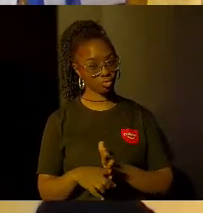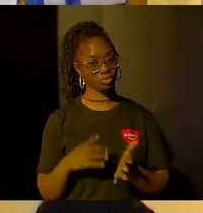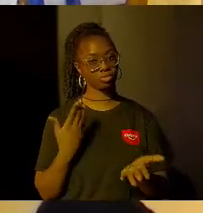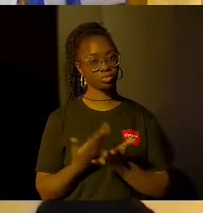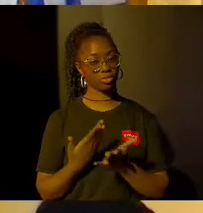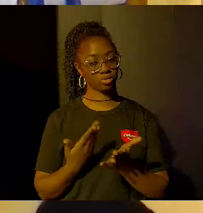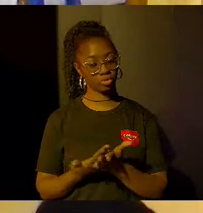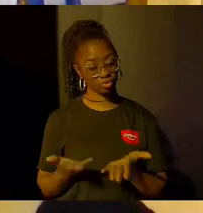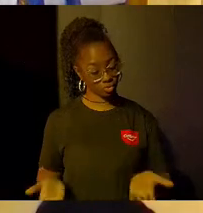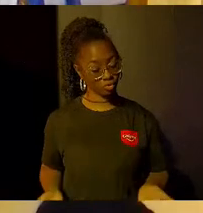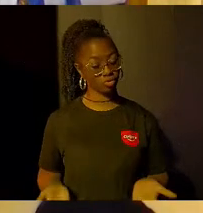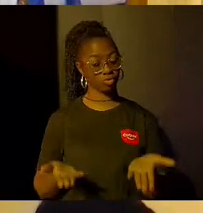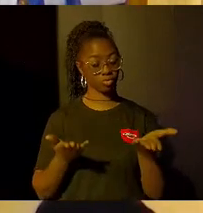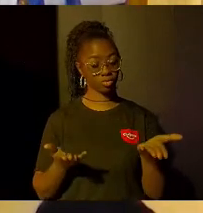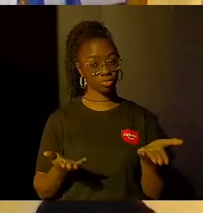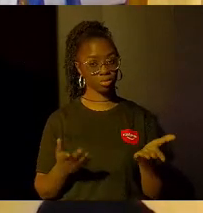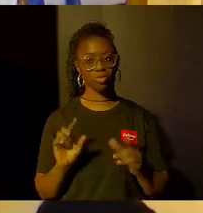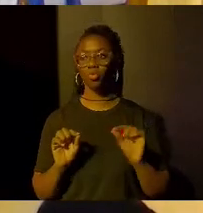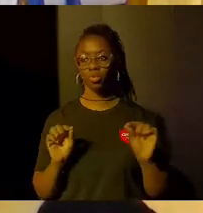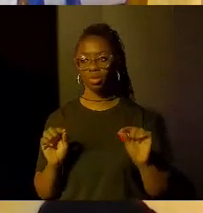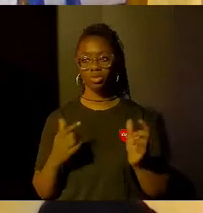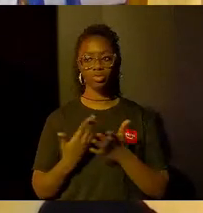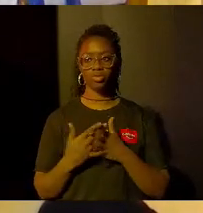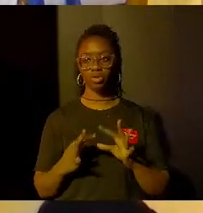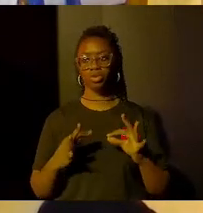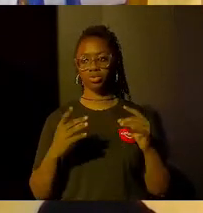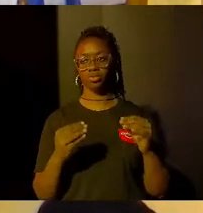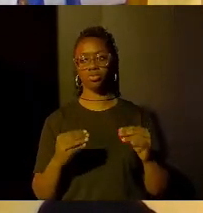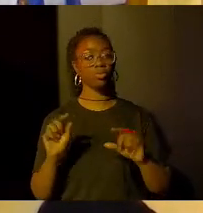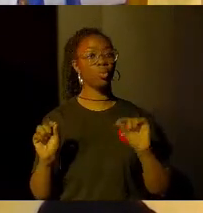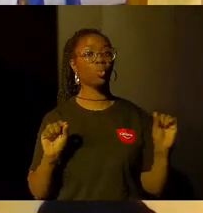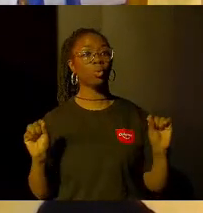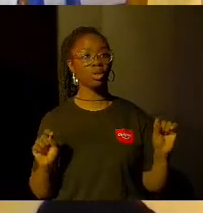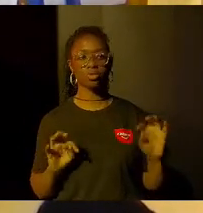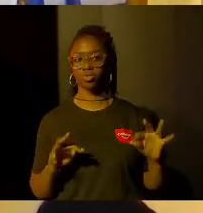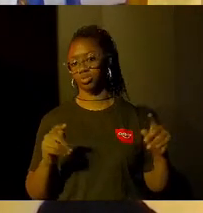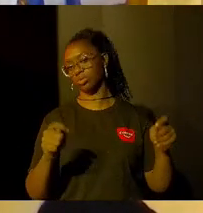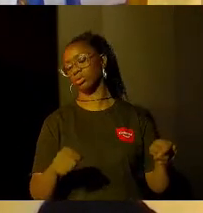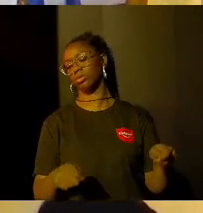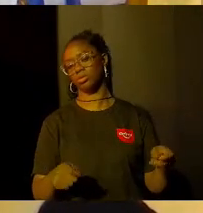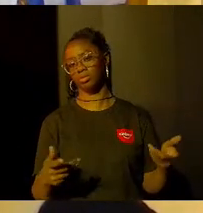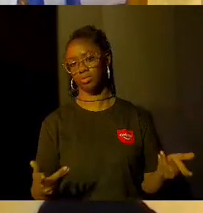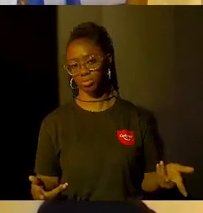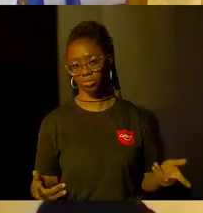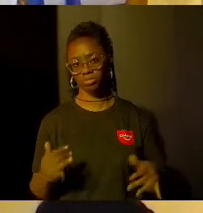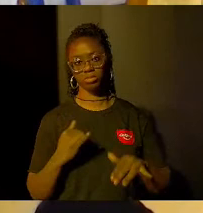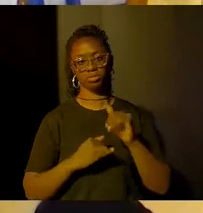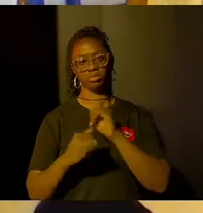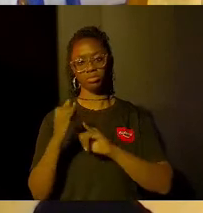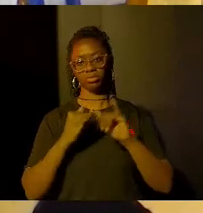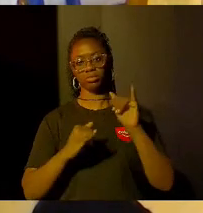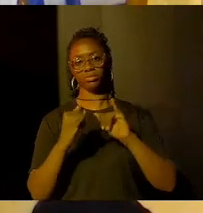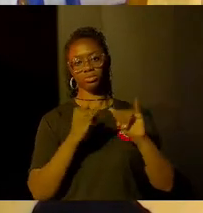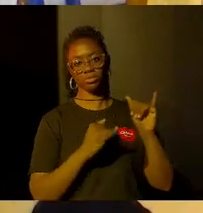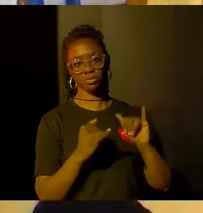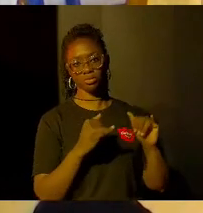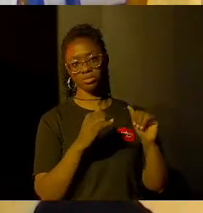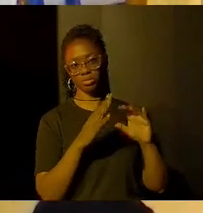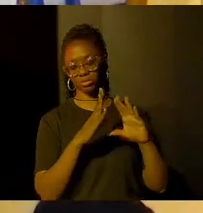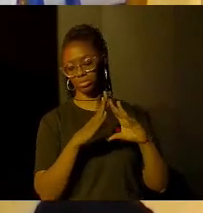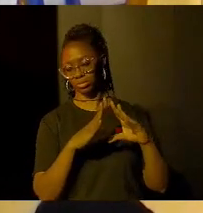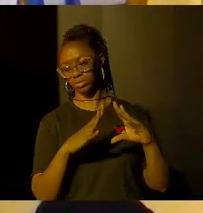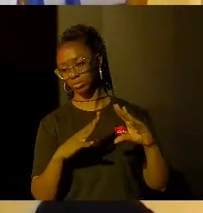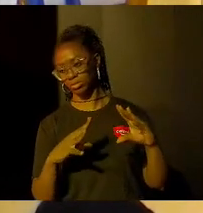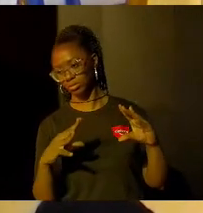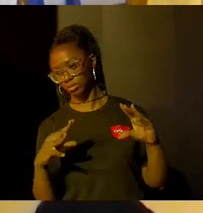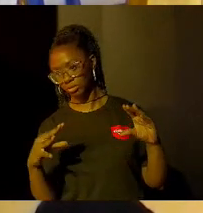estudem o que que vai estudar tudo que eu vou estudar o que for possível porque as informações uma hora vão cair na tua cabeça